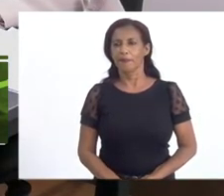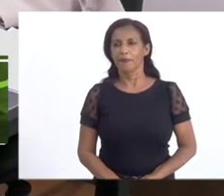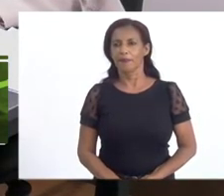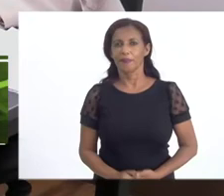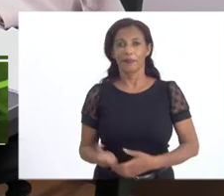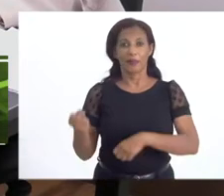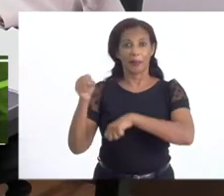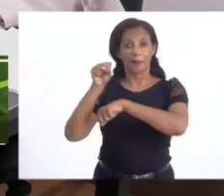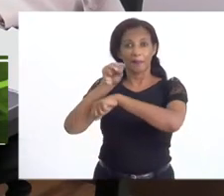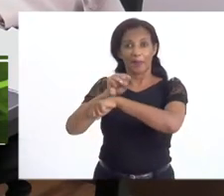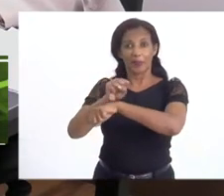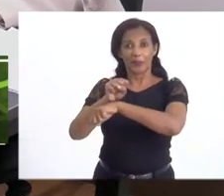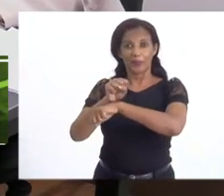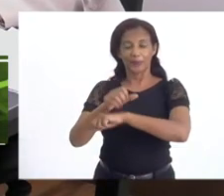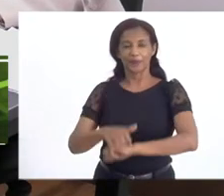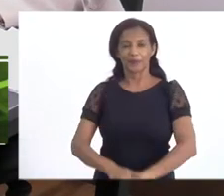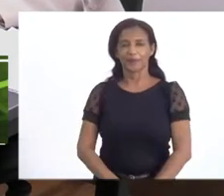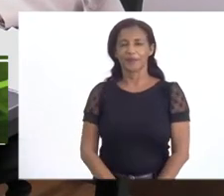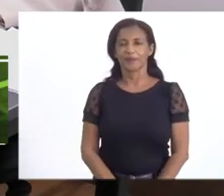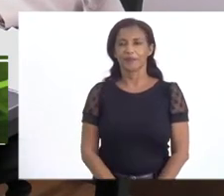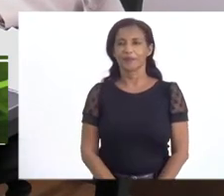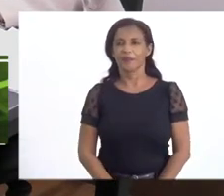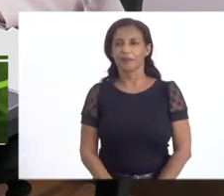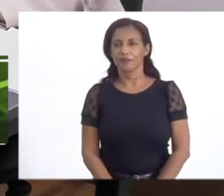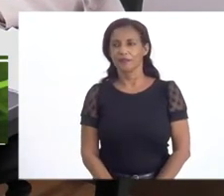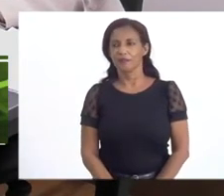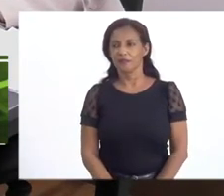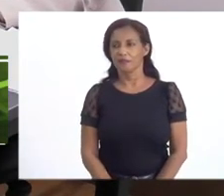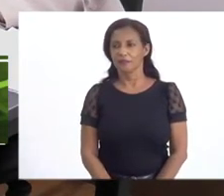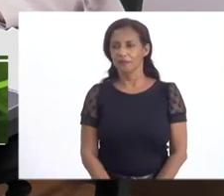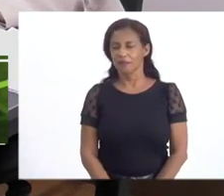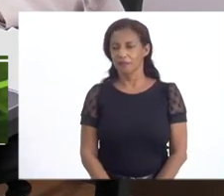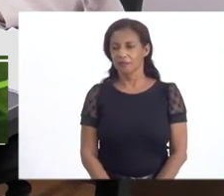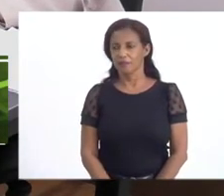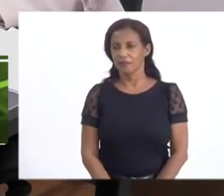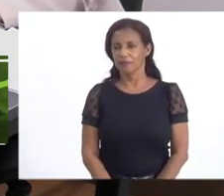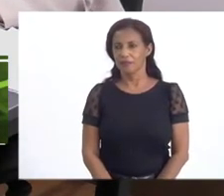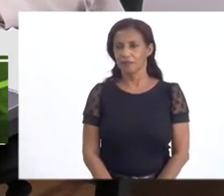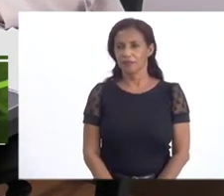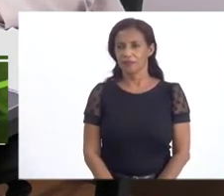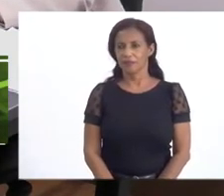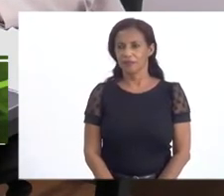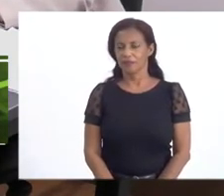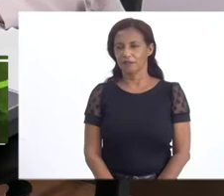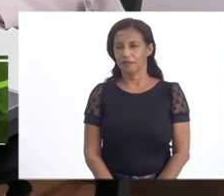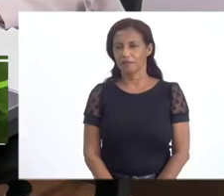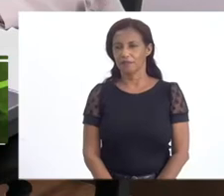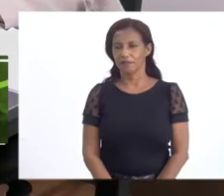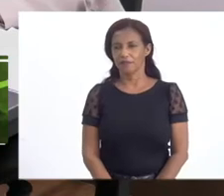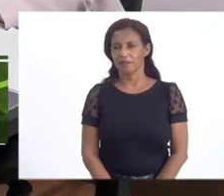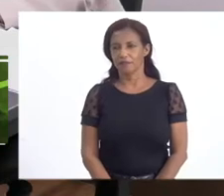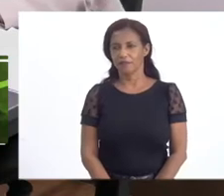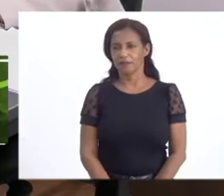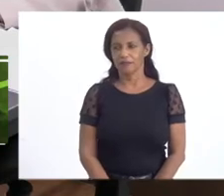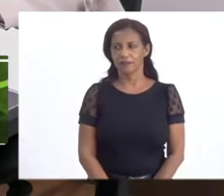Congelou a imagem, Patrick. Ok. Eu tô com eco forte aqui. Vocês também ou se viu?